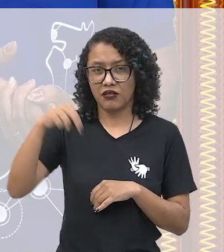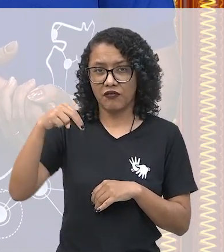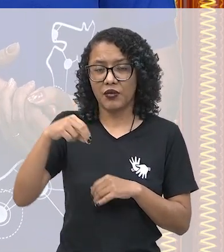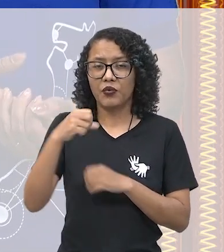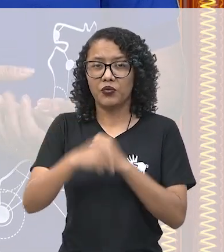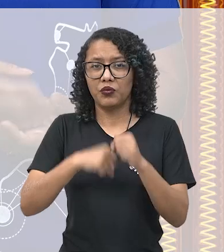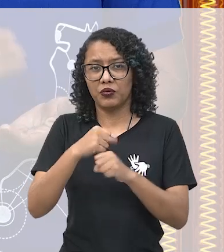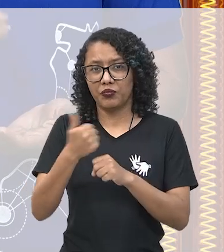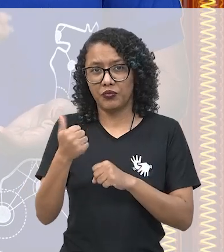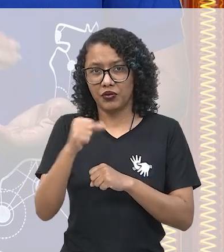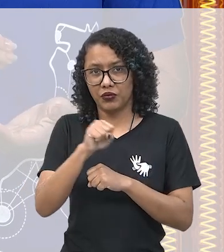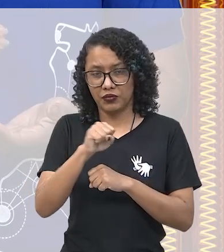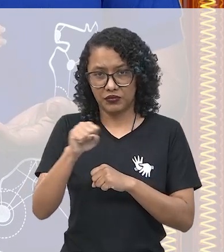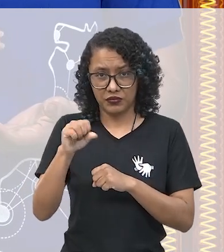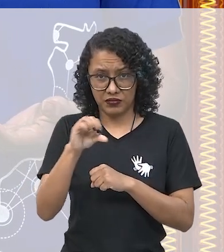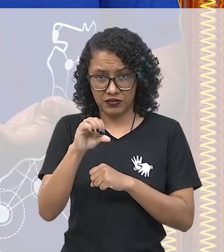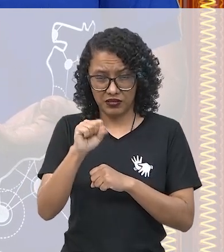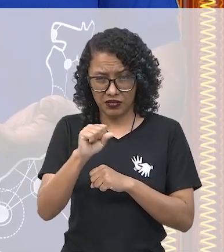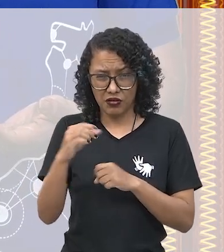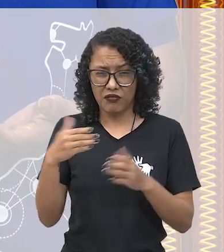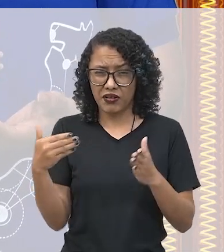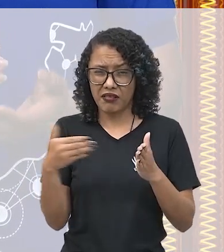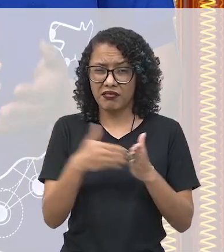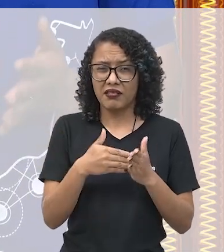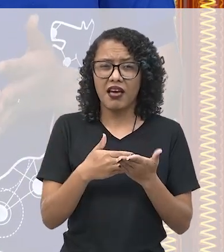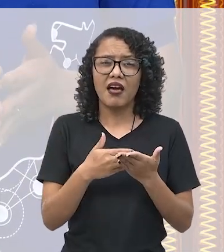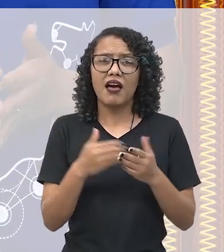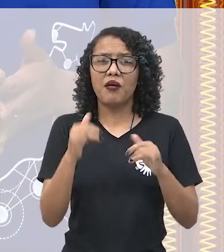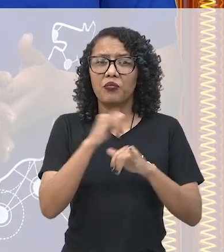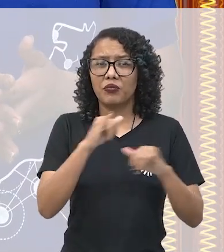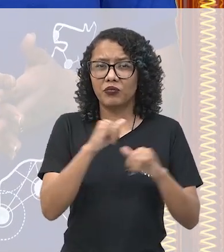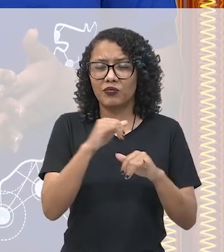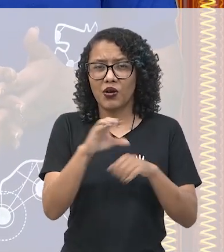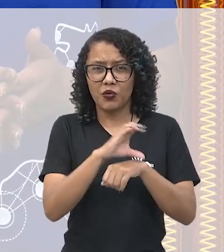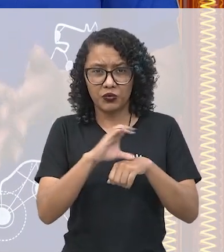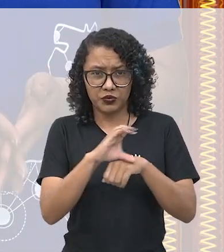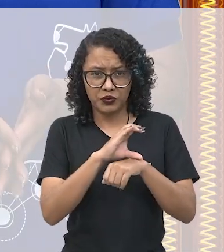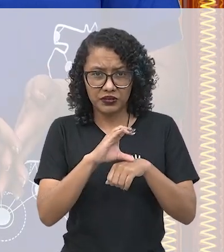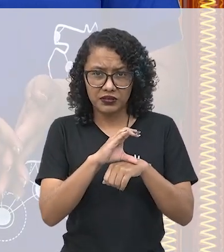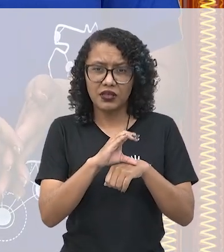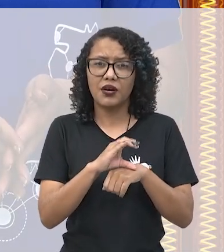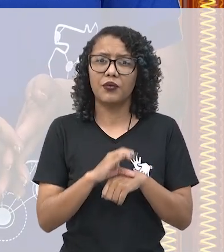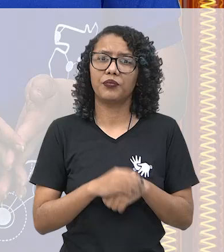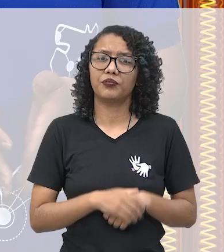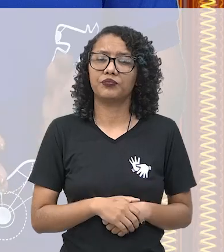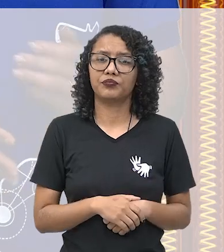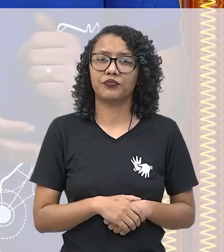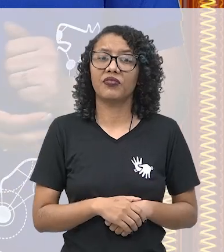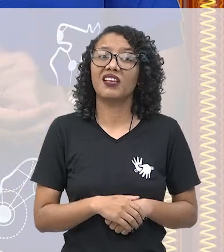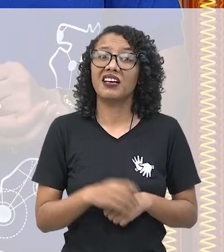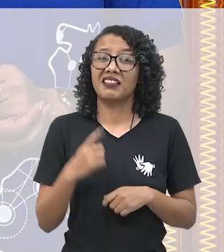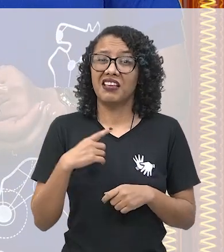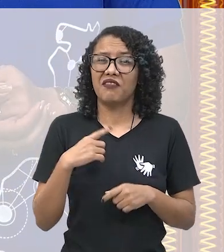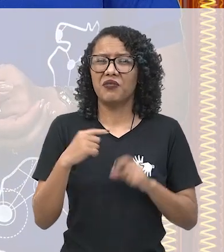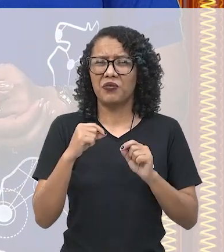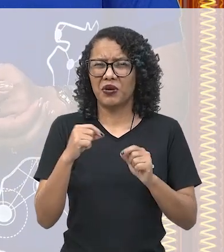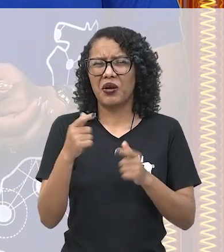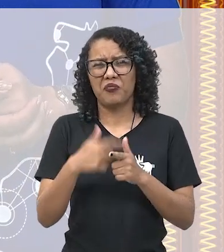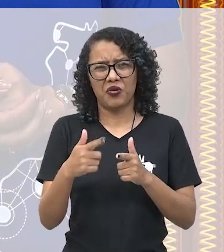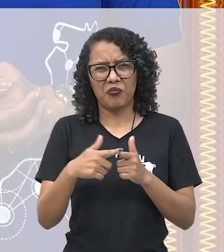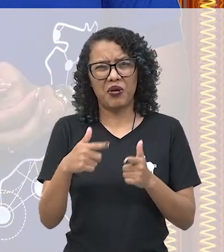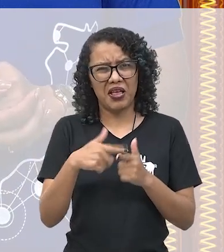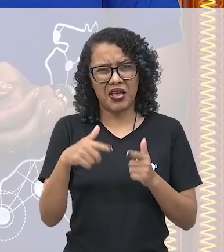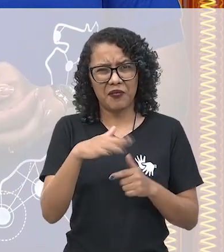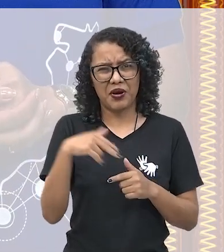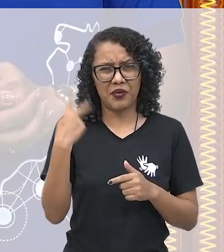da Constituição de 1891 foi marcado pela instabilidade política e pela busca por um